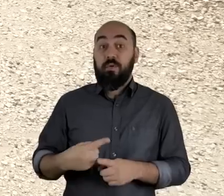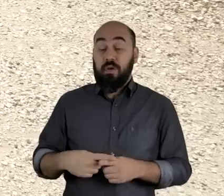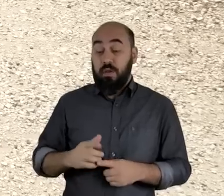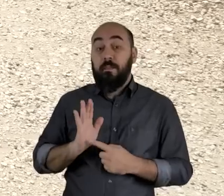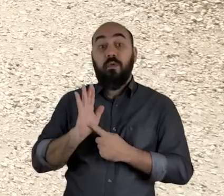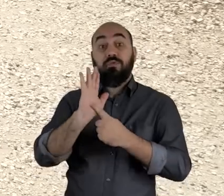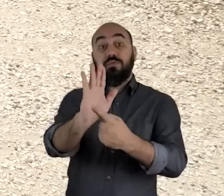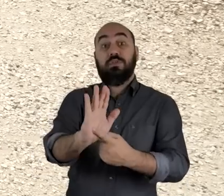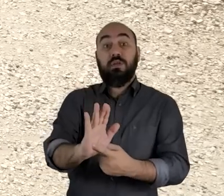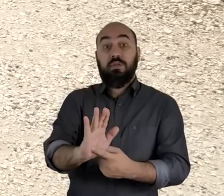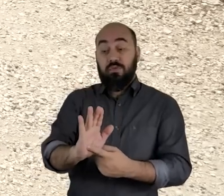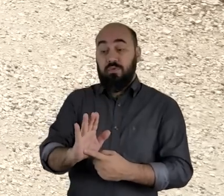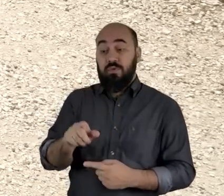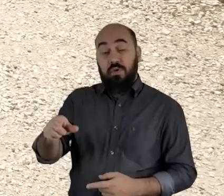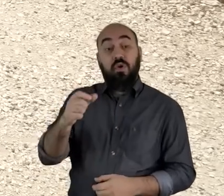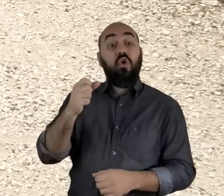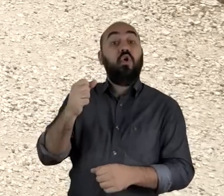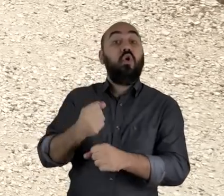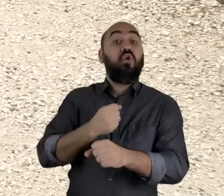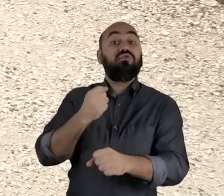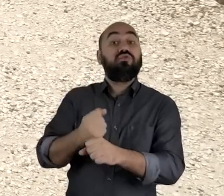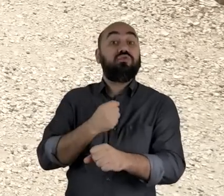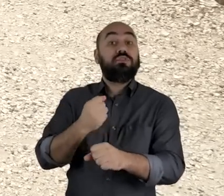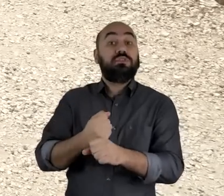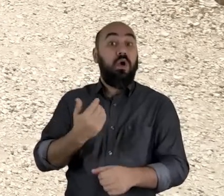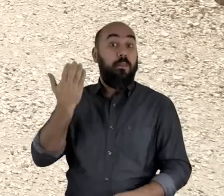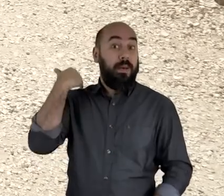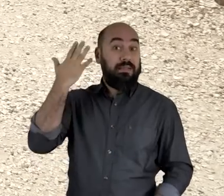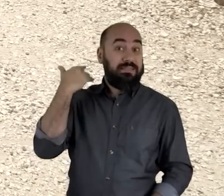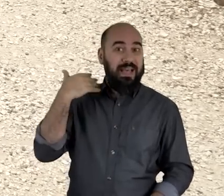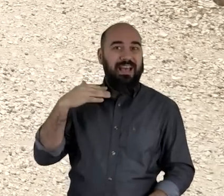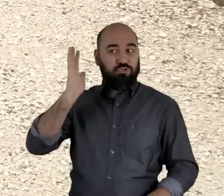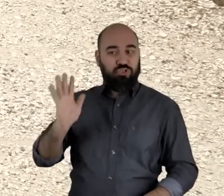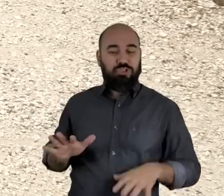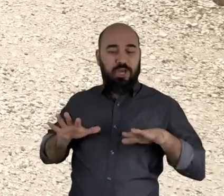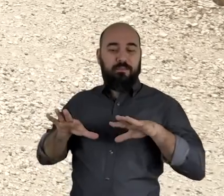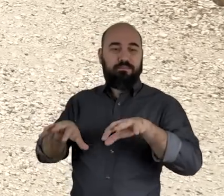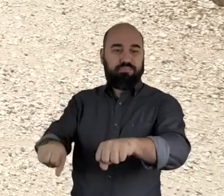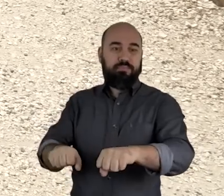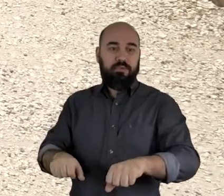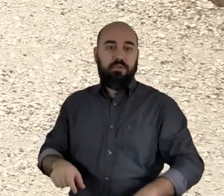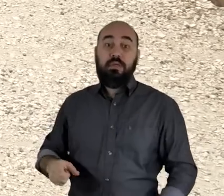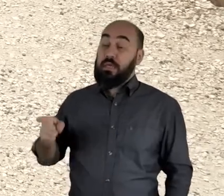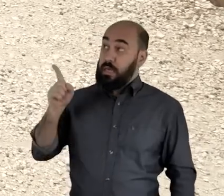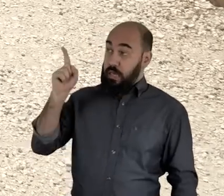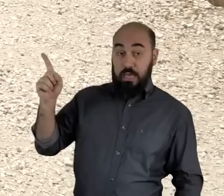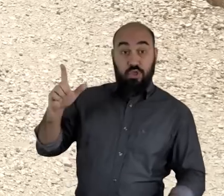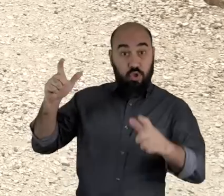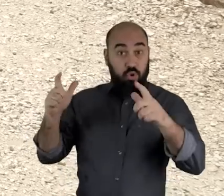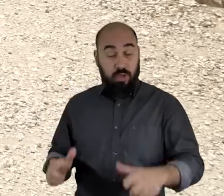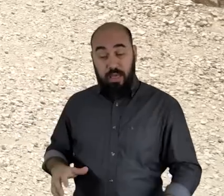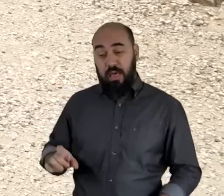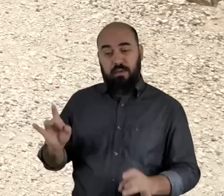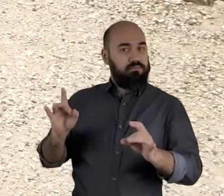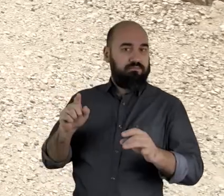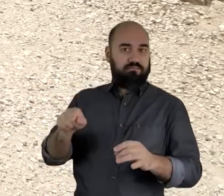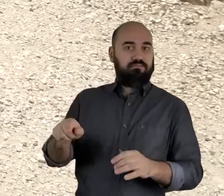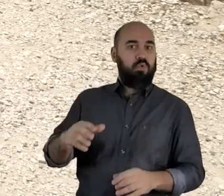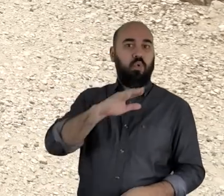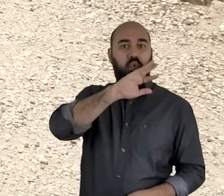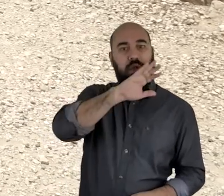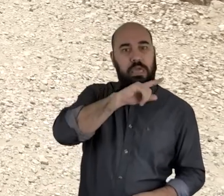lá o resto da construção cananita. Era uma forma de dizer assim, como ele usou a palavra tabu, esse lugar aqui é maldito, aqui foi